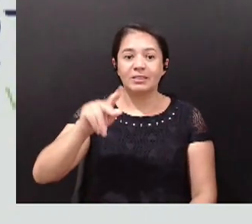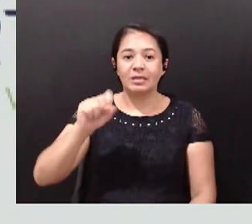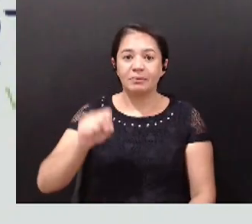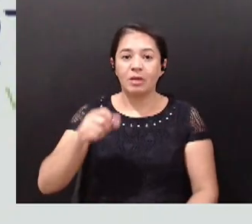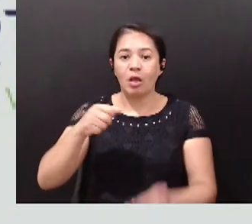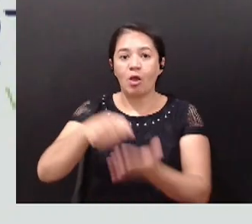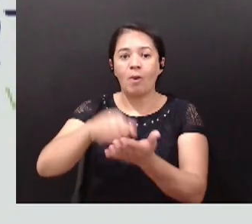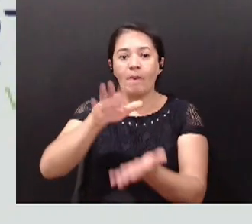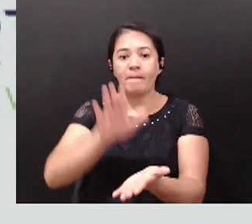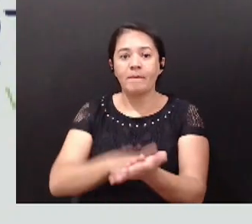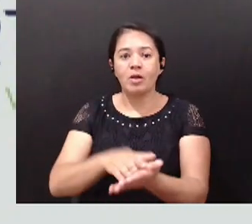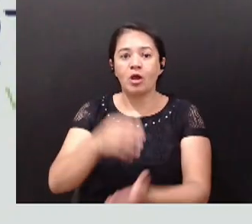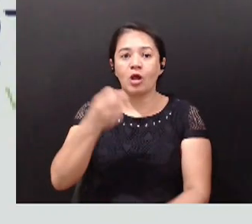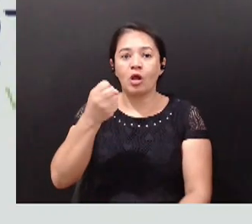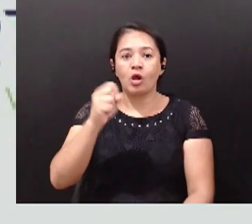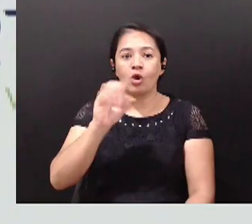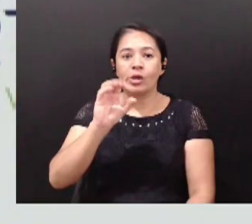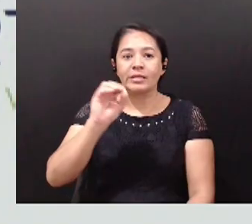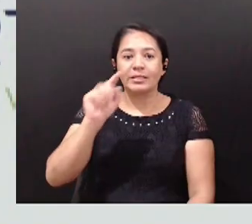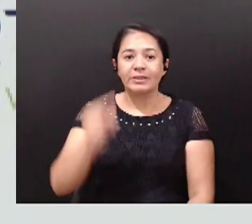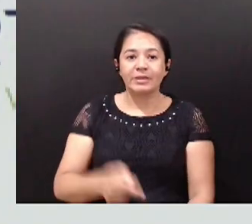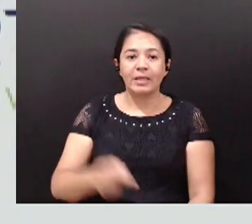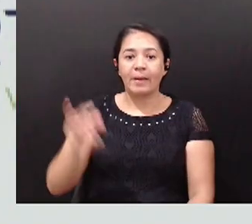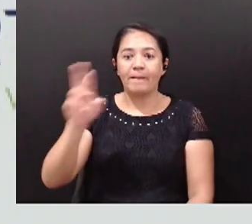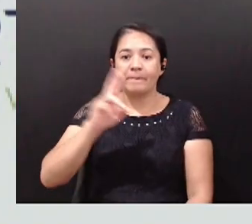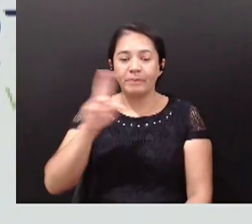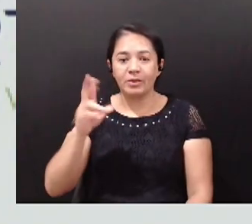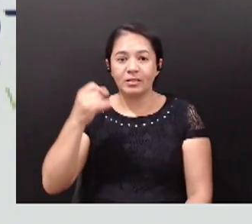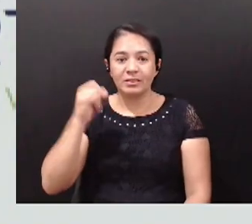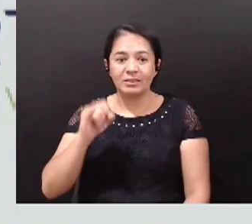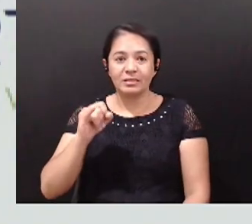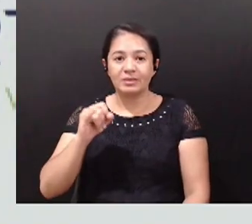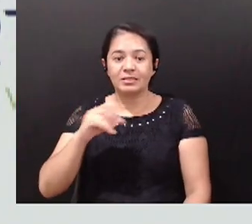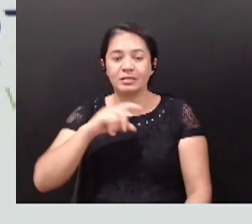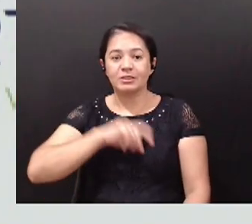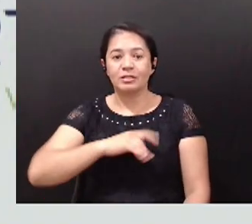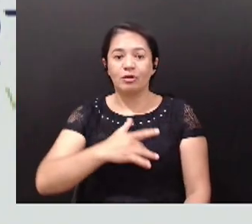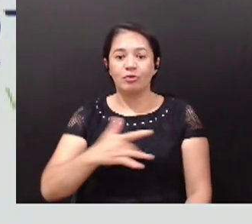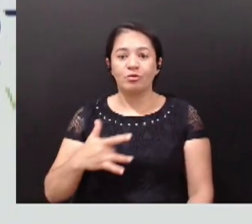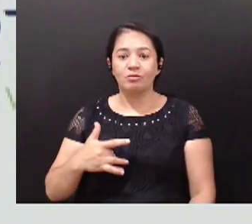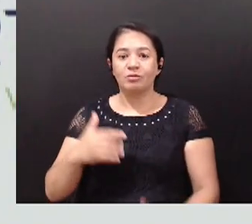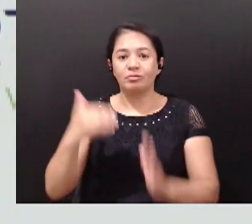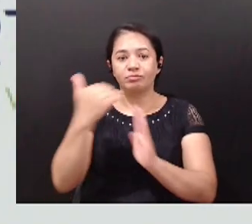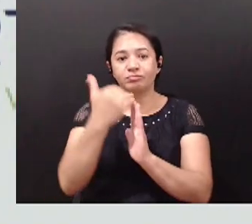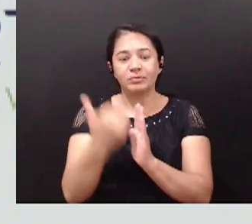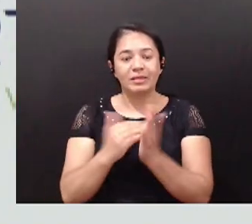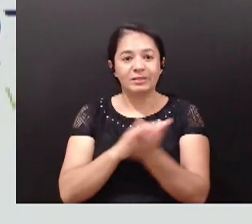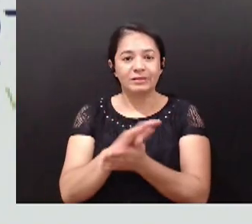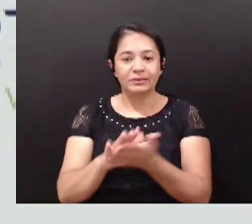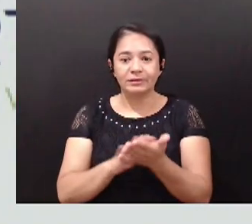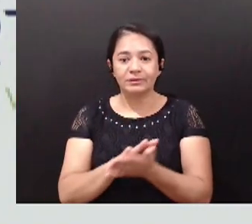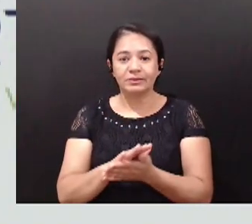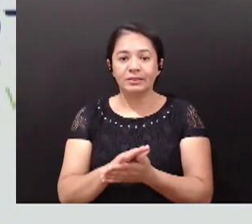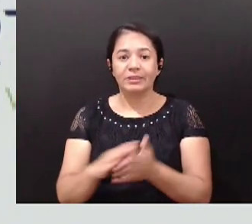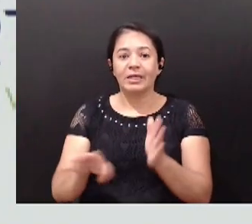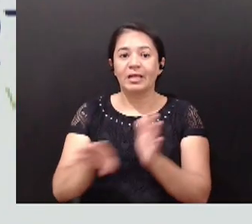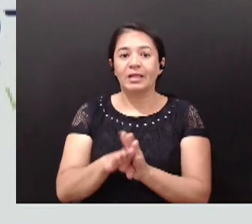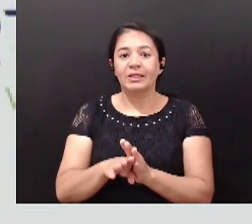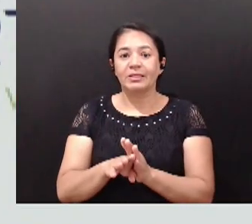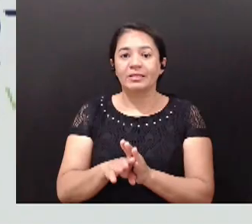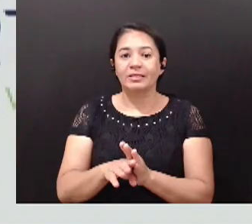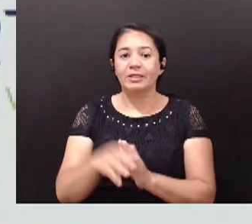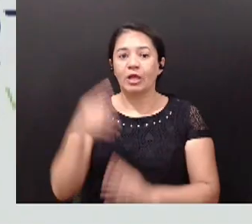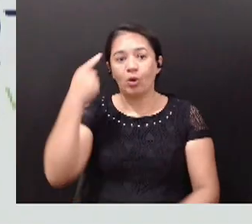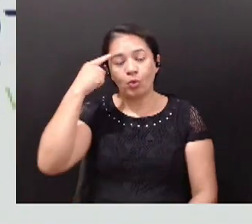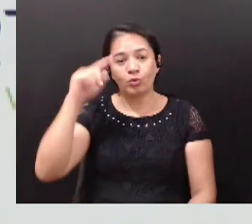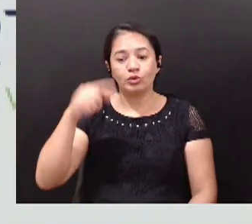mil se o plano não cumprir com a exigência da autorização em 24 horas. E por último, se